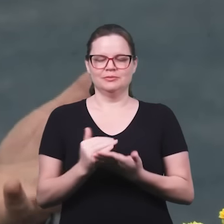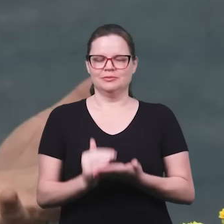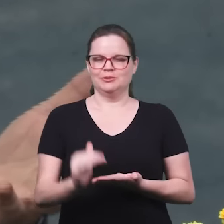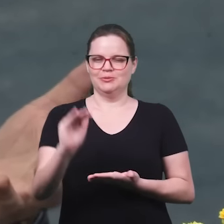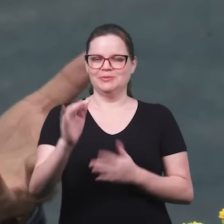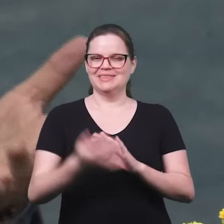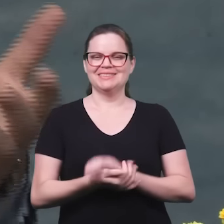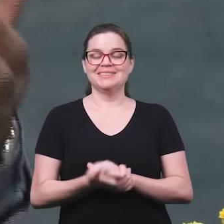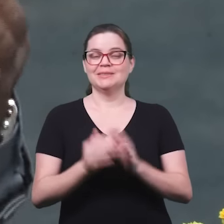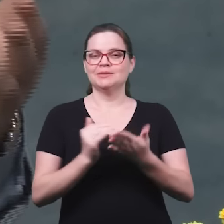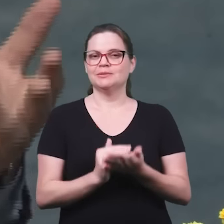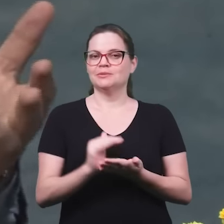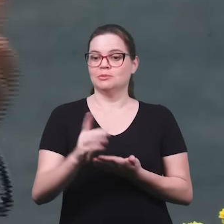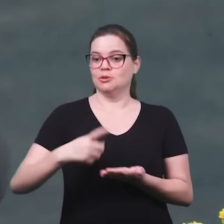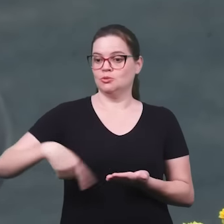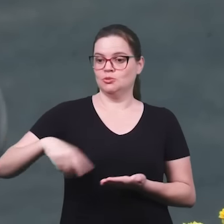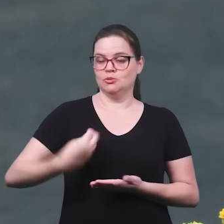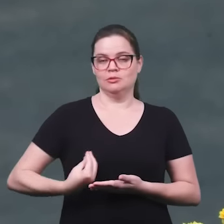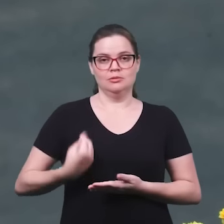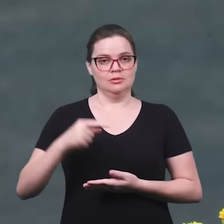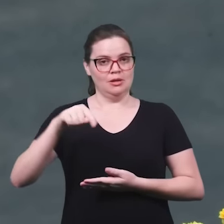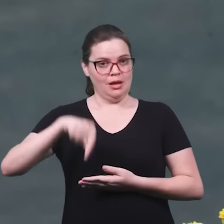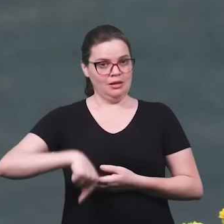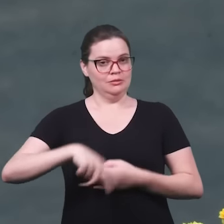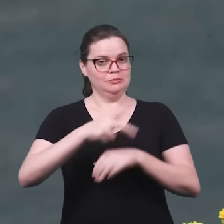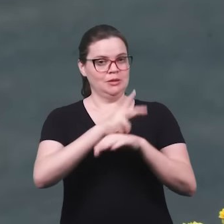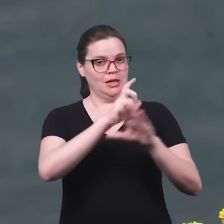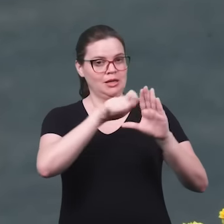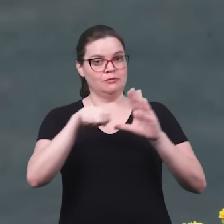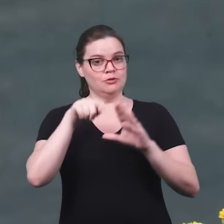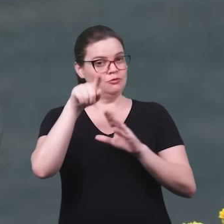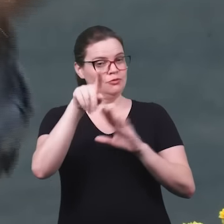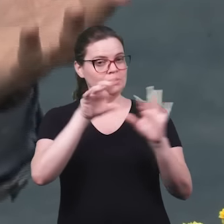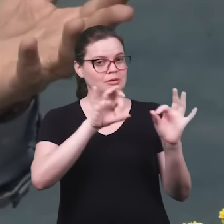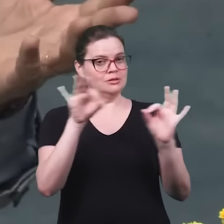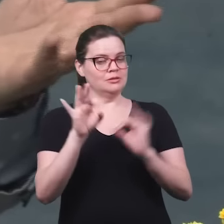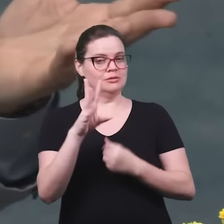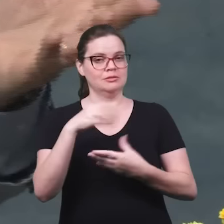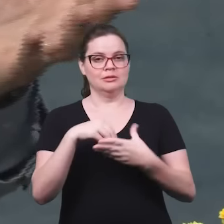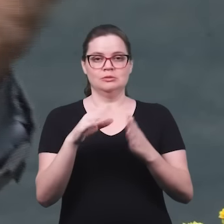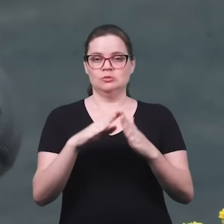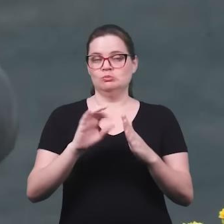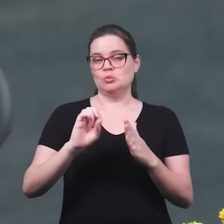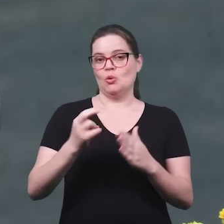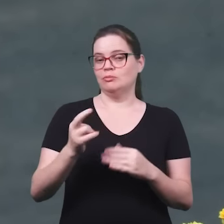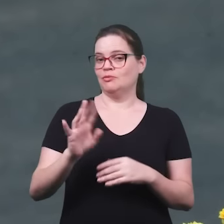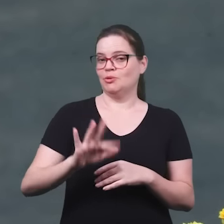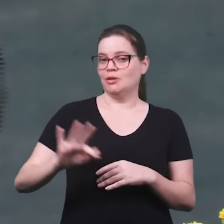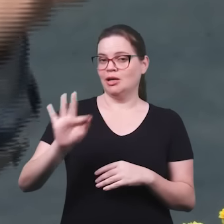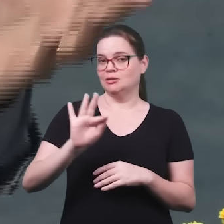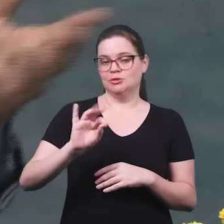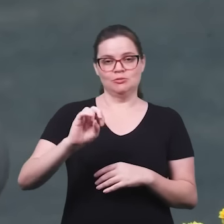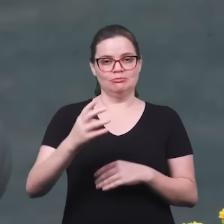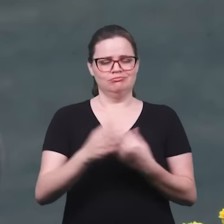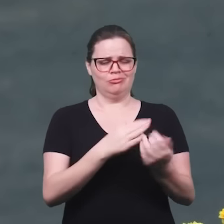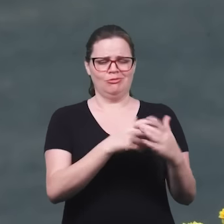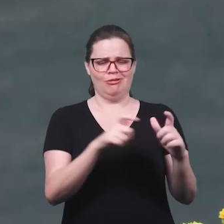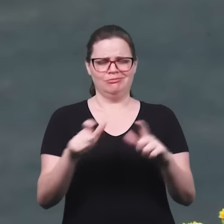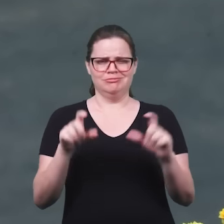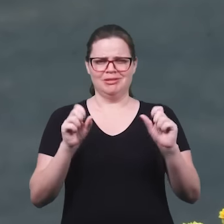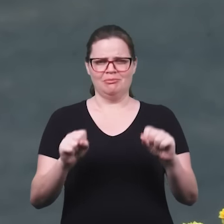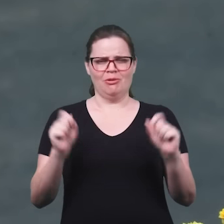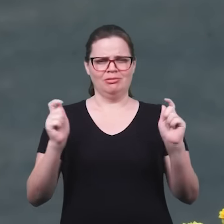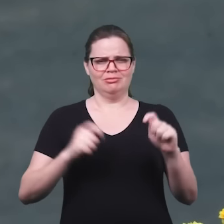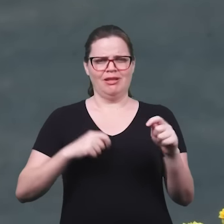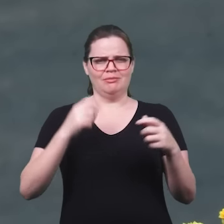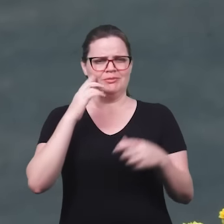e começando com a gente aqui no estúdio, com você em casa, você na faculdade, você onde tiver, porque hoje você